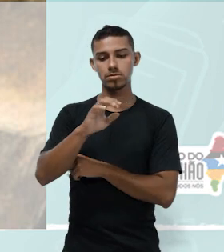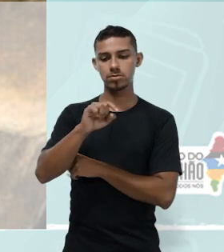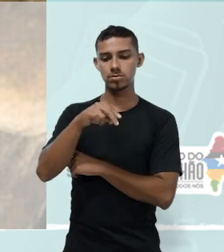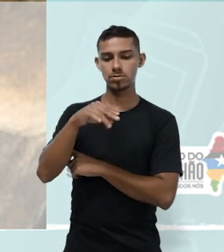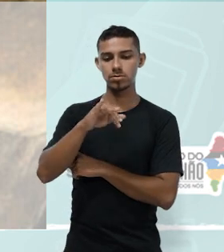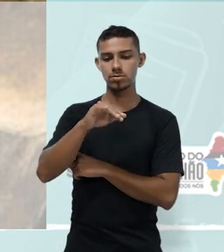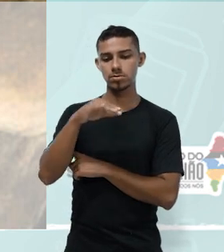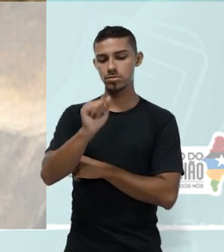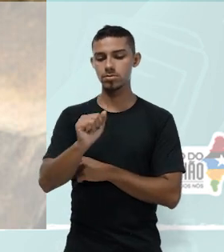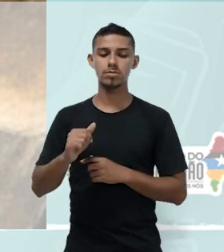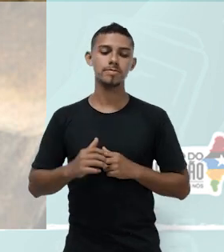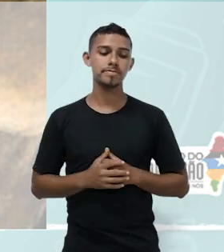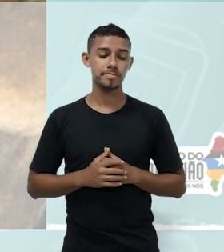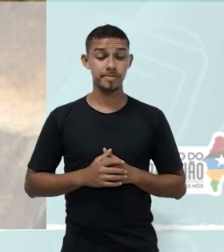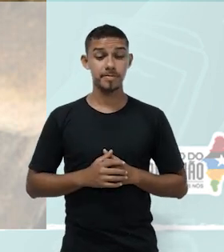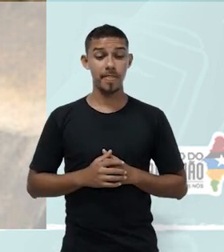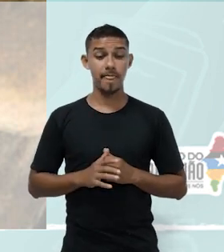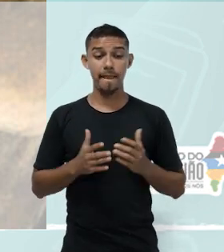certo?